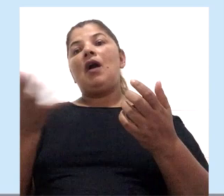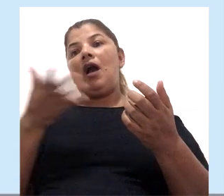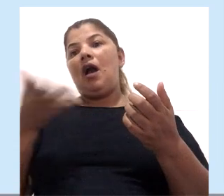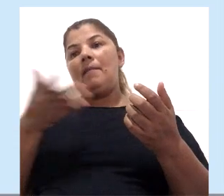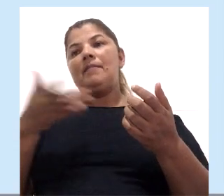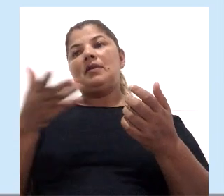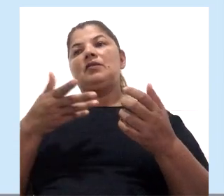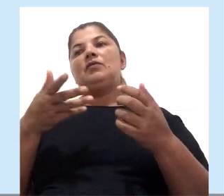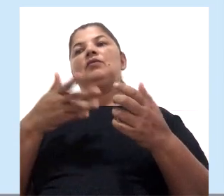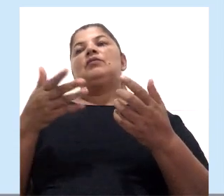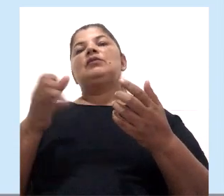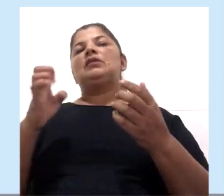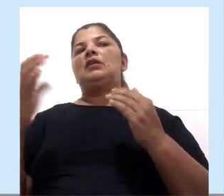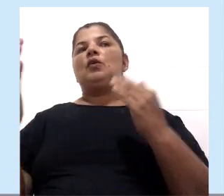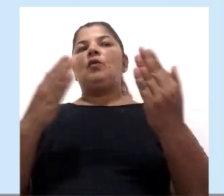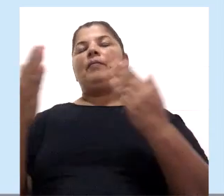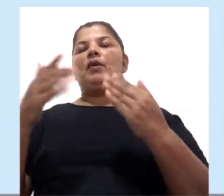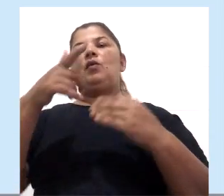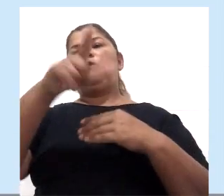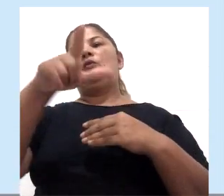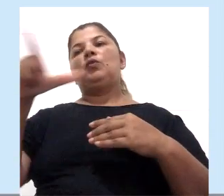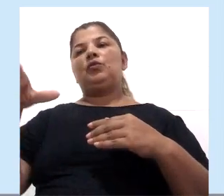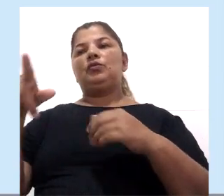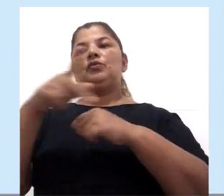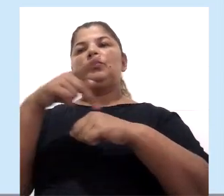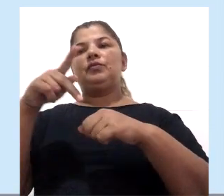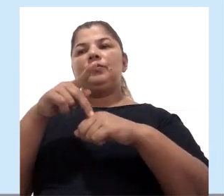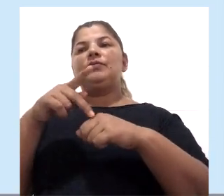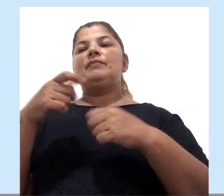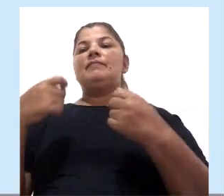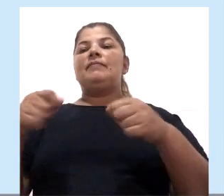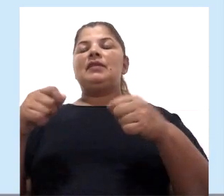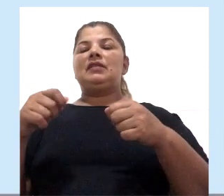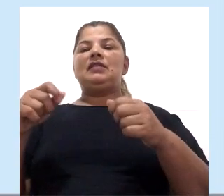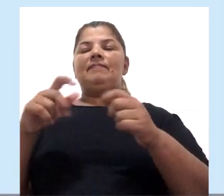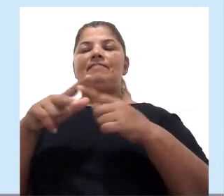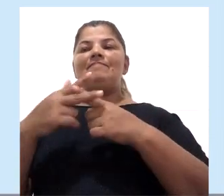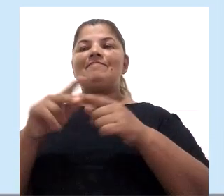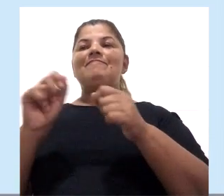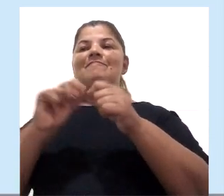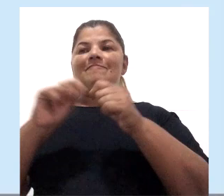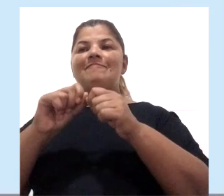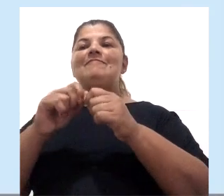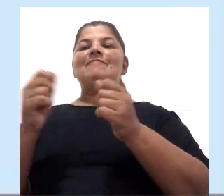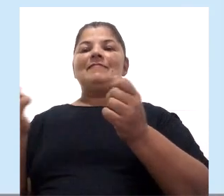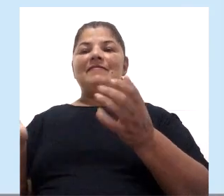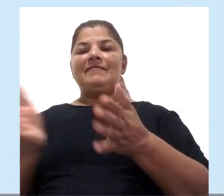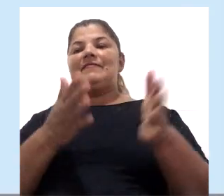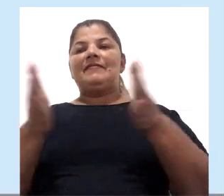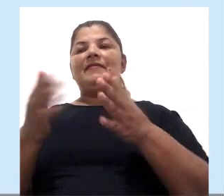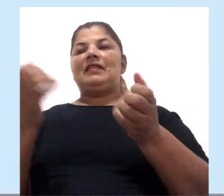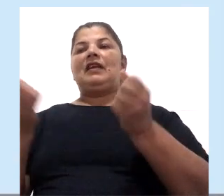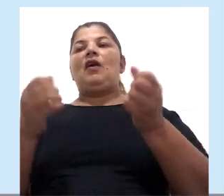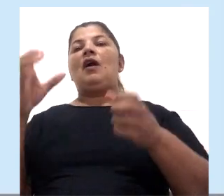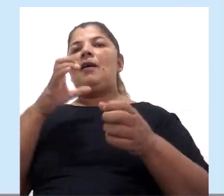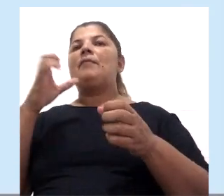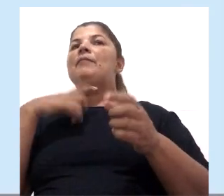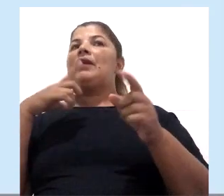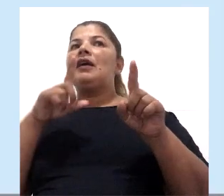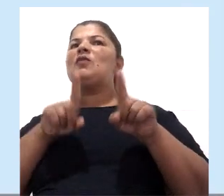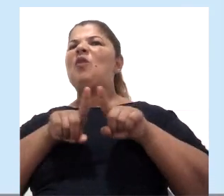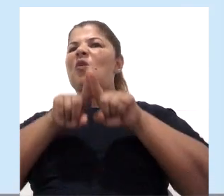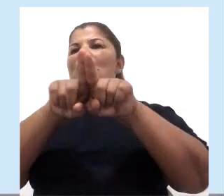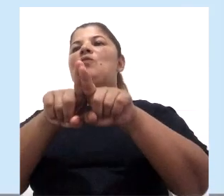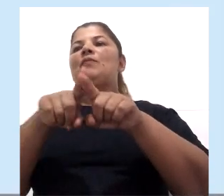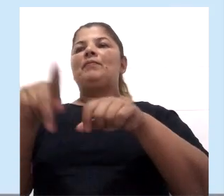mais acelerados se comparados a outros ambientes. A gente precisa produzir mais rápido para acompanhar aí o ritmo dos outros